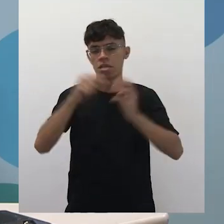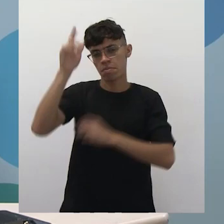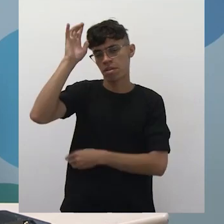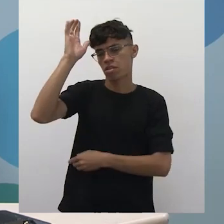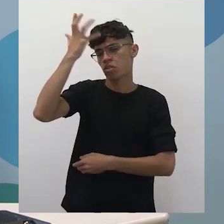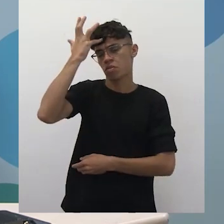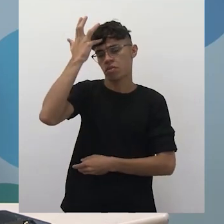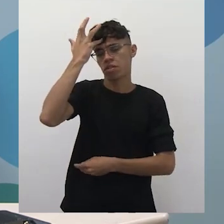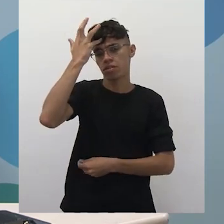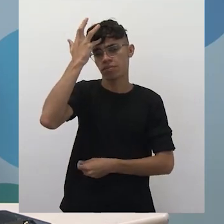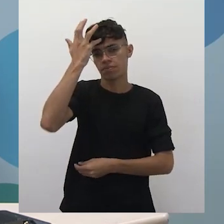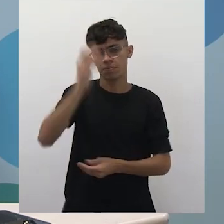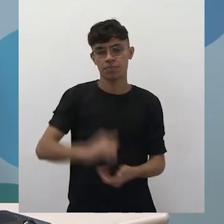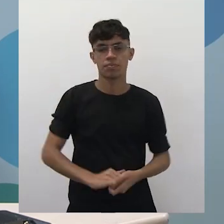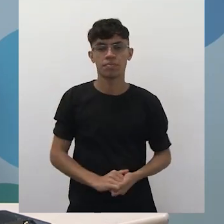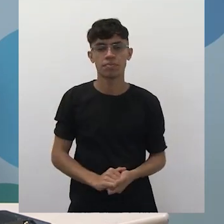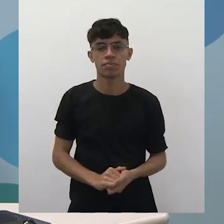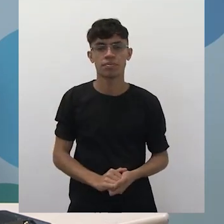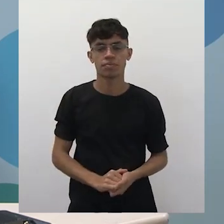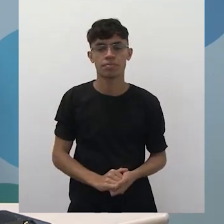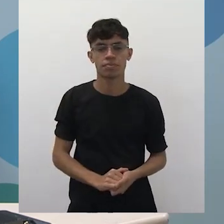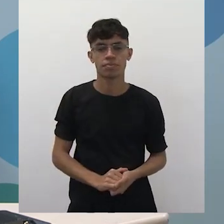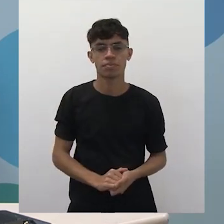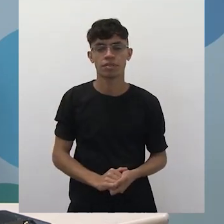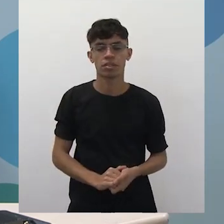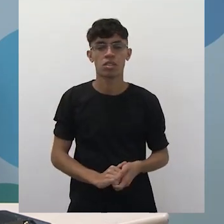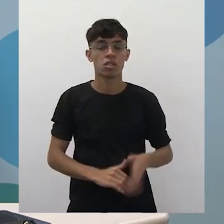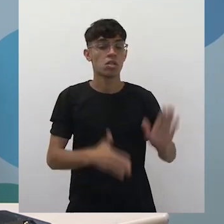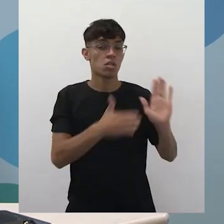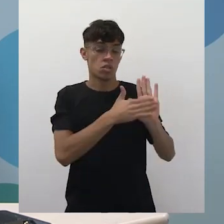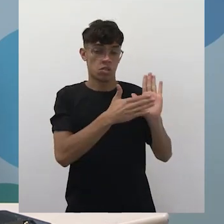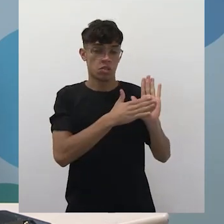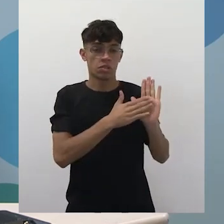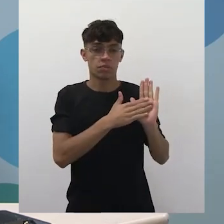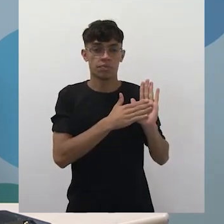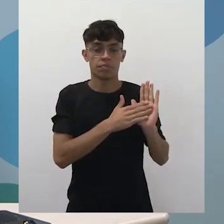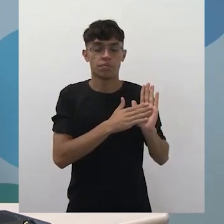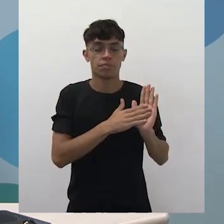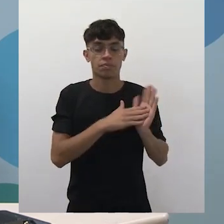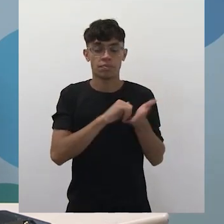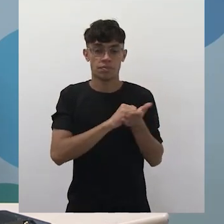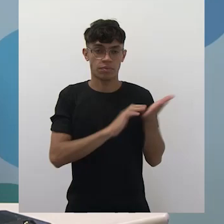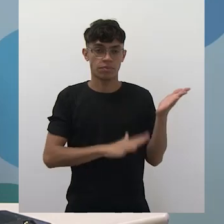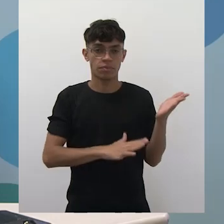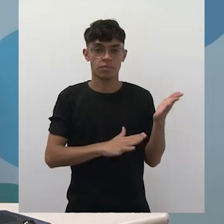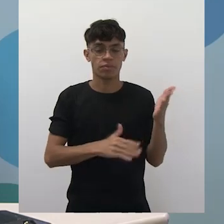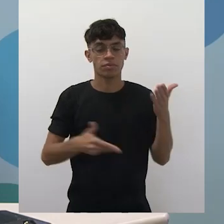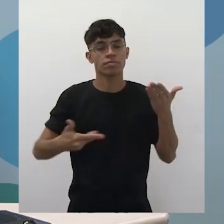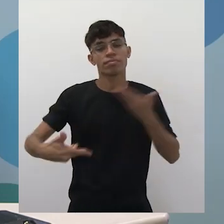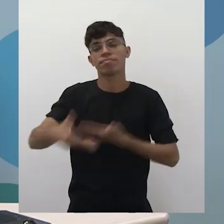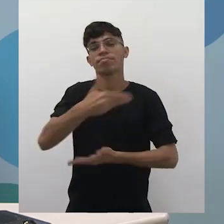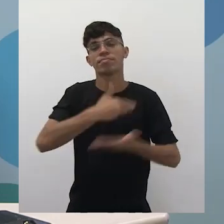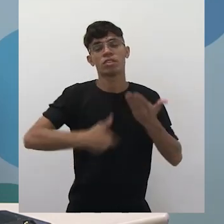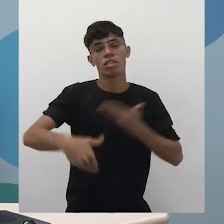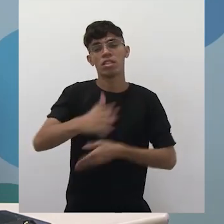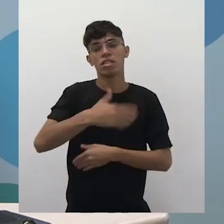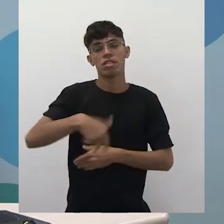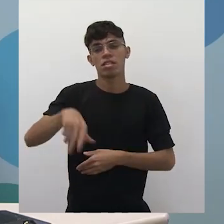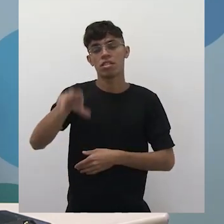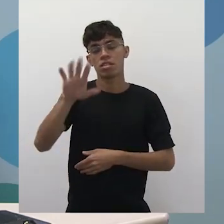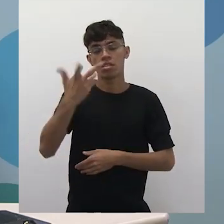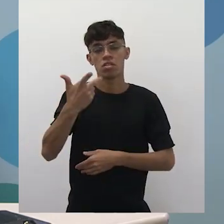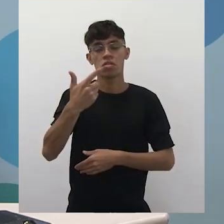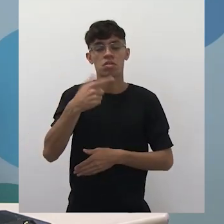possíveis soluções, para ter uma proposta de finalização das atividades, vamos fazer uma interação no chat com o